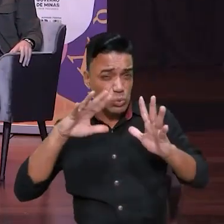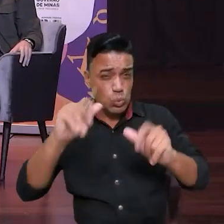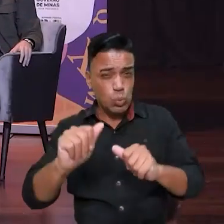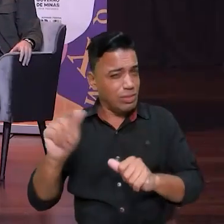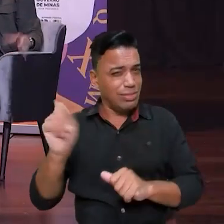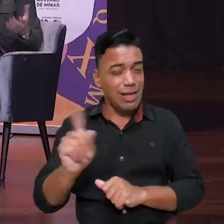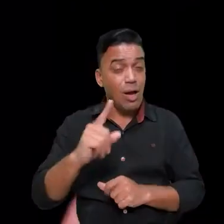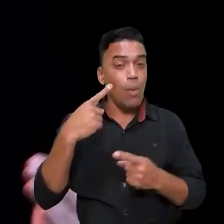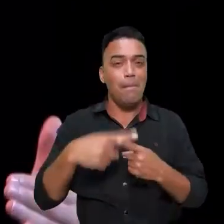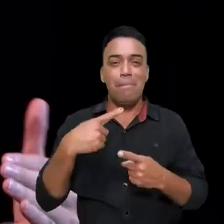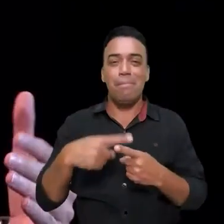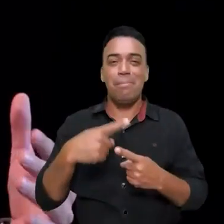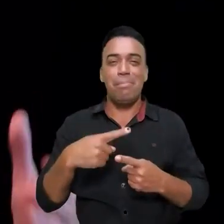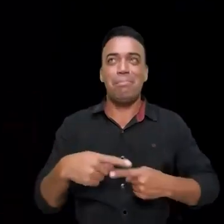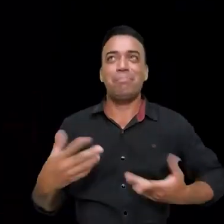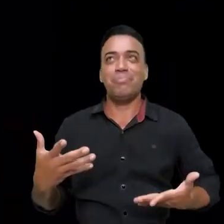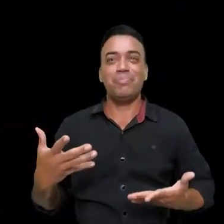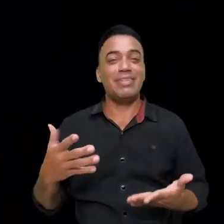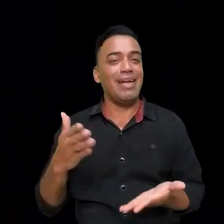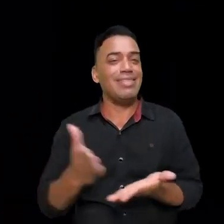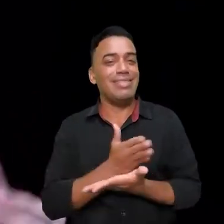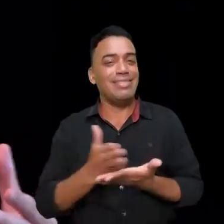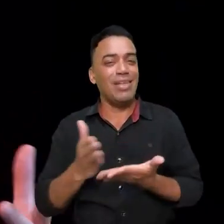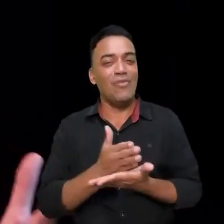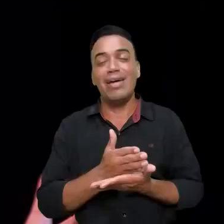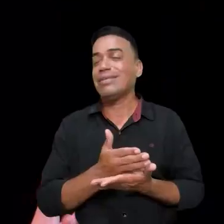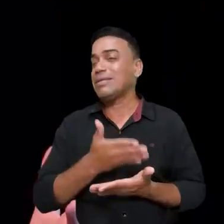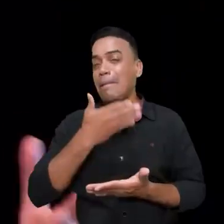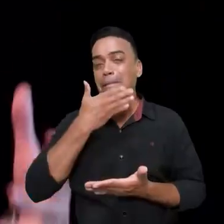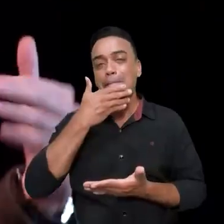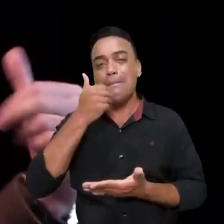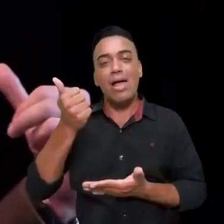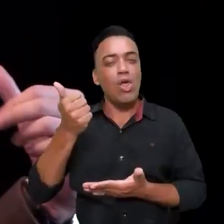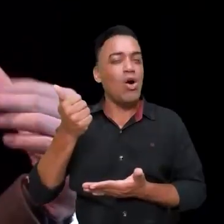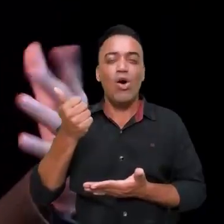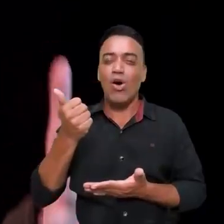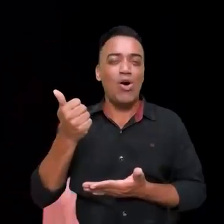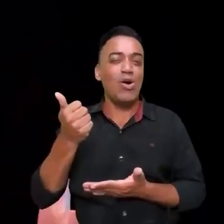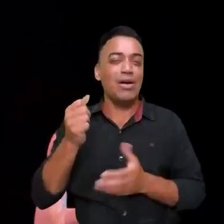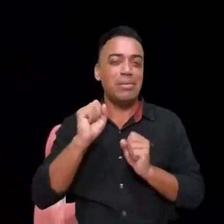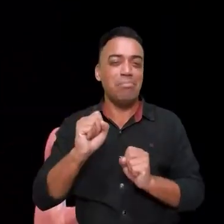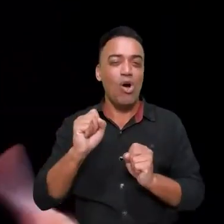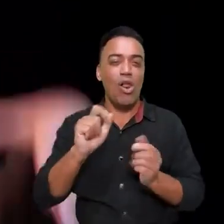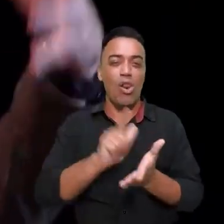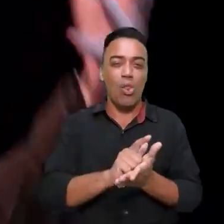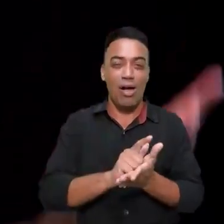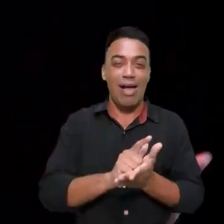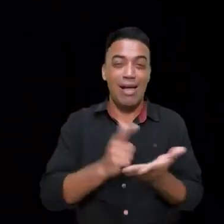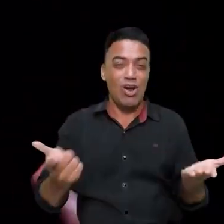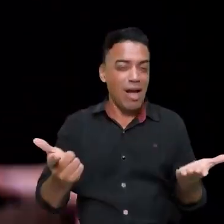porque essa talvez seja a grande e a melhor prerrogativa desse lugar. Assim, como repórter, é